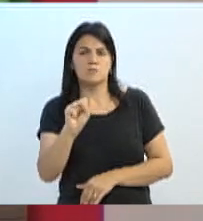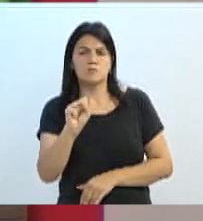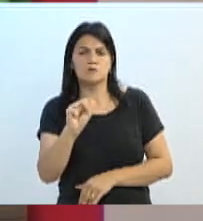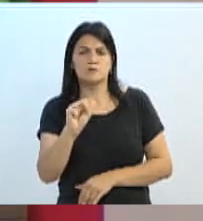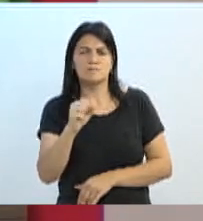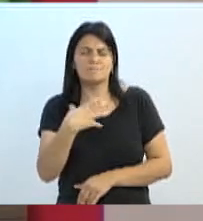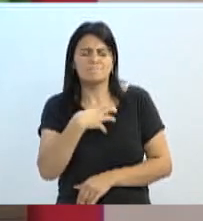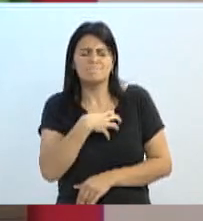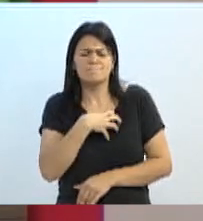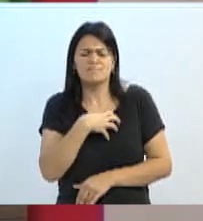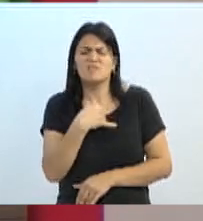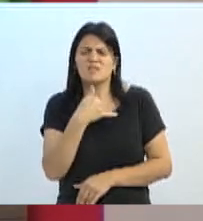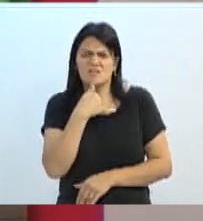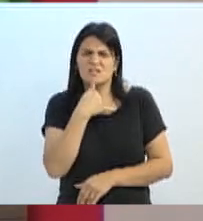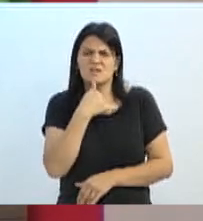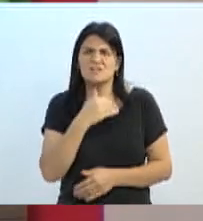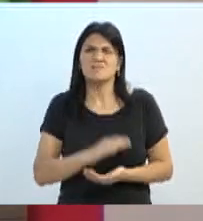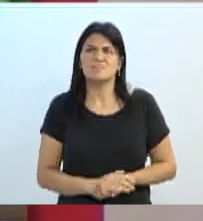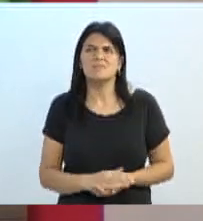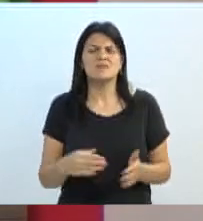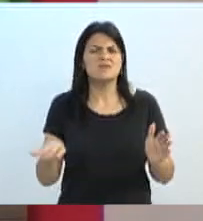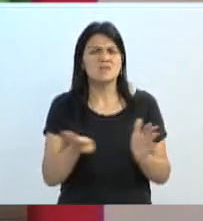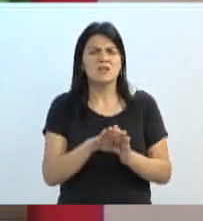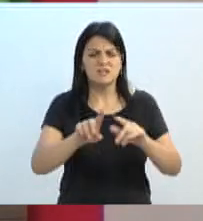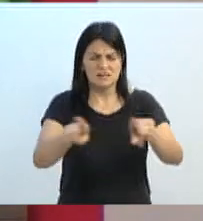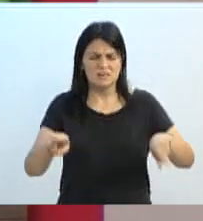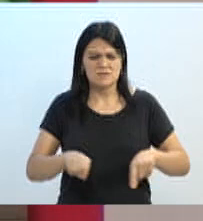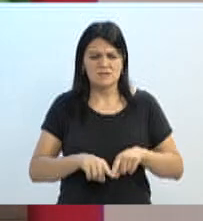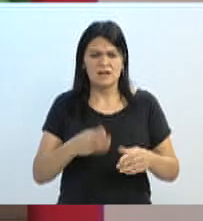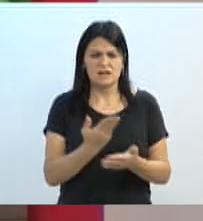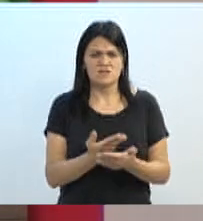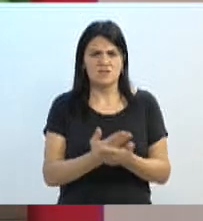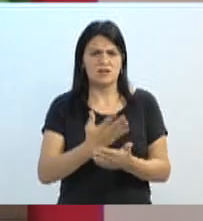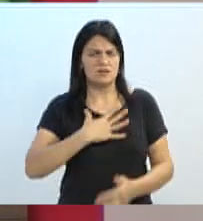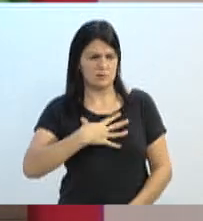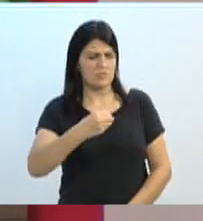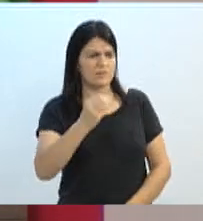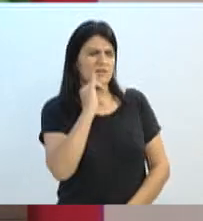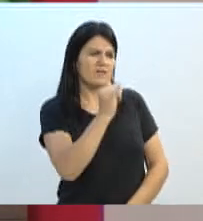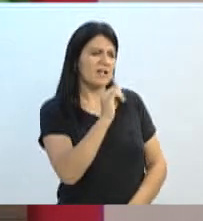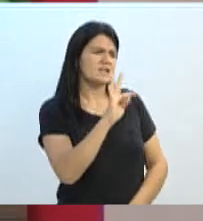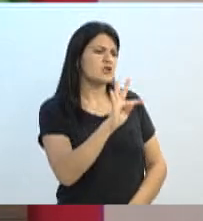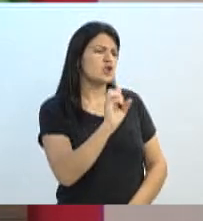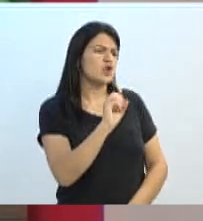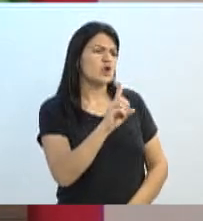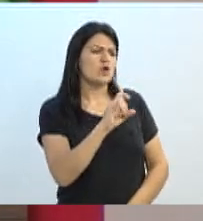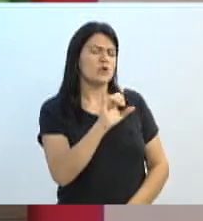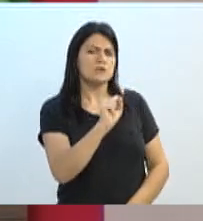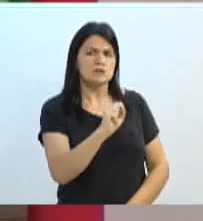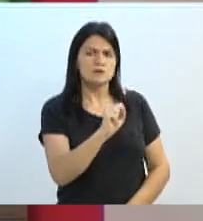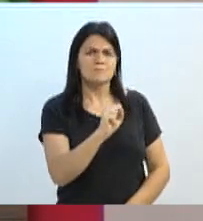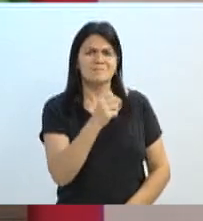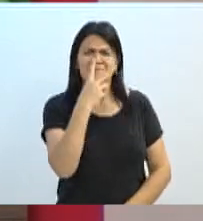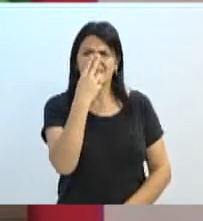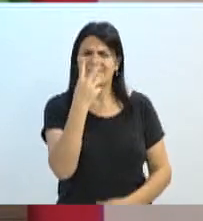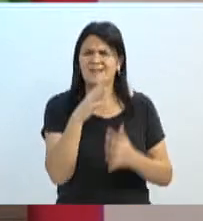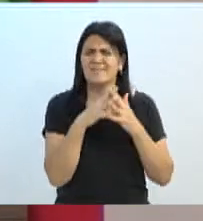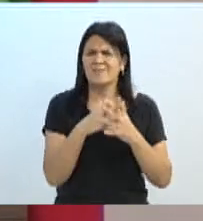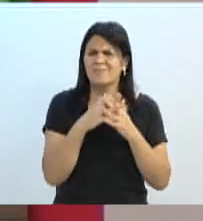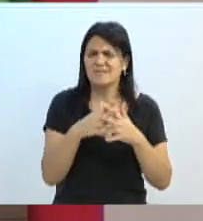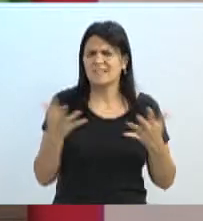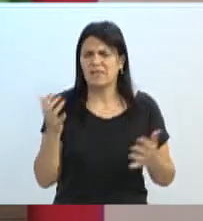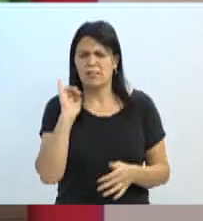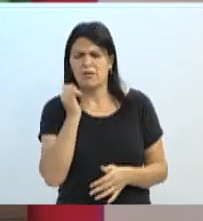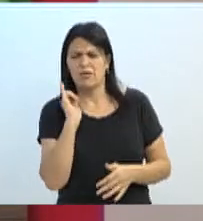Ficaria muito triste se chegasse lá na sala de aula do meu filho e cumprimentassem as crianças dessa forma, todes, levando confusão, doutrinação para as